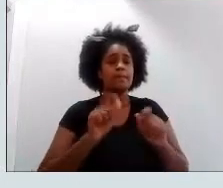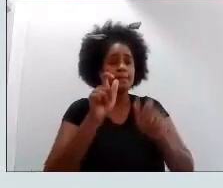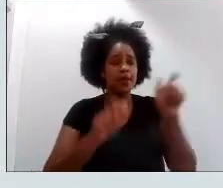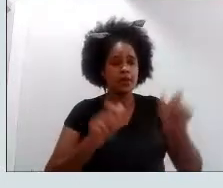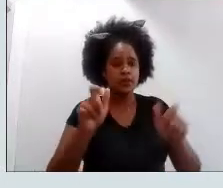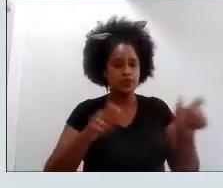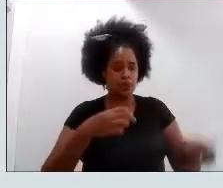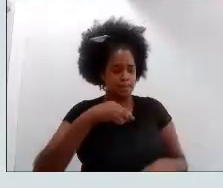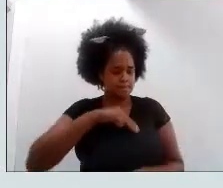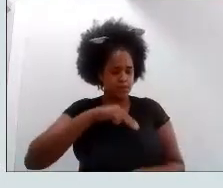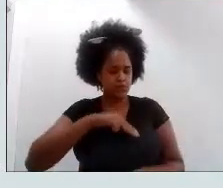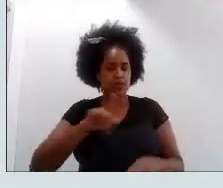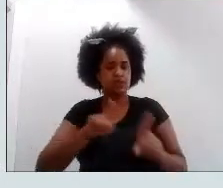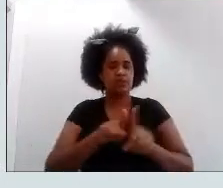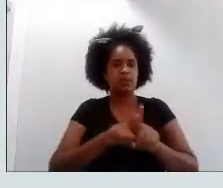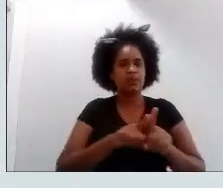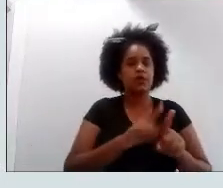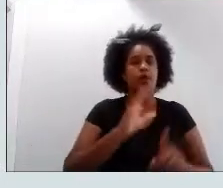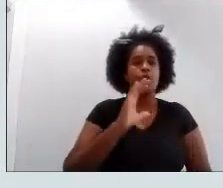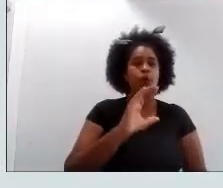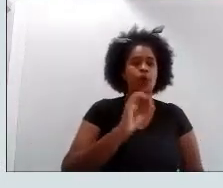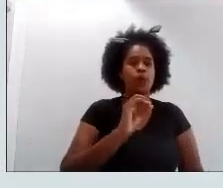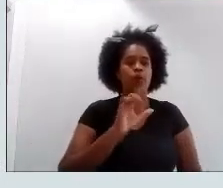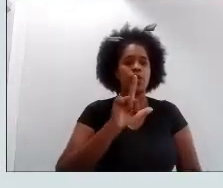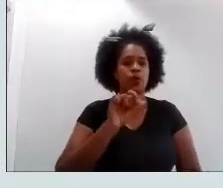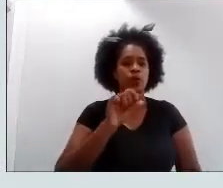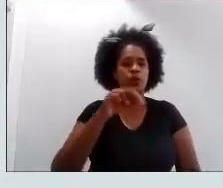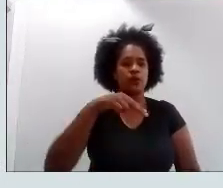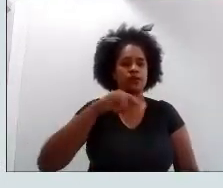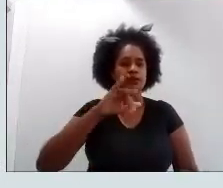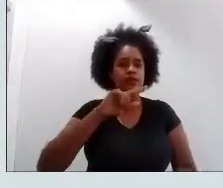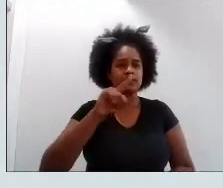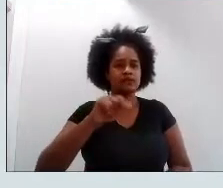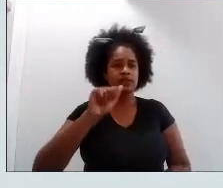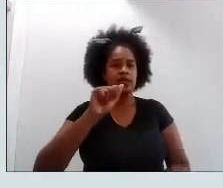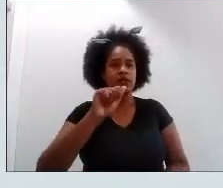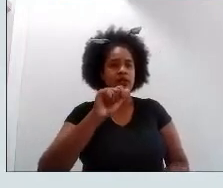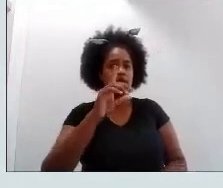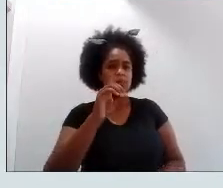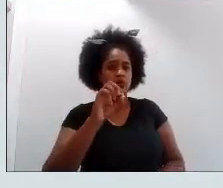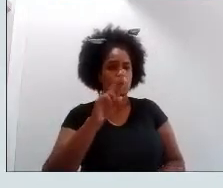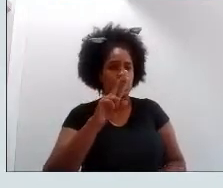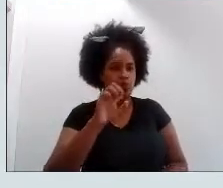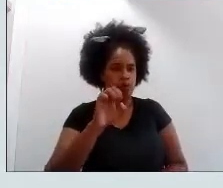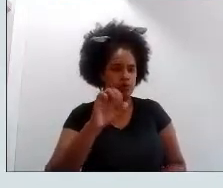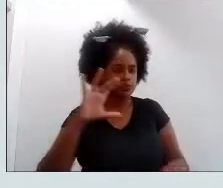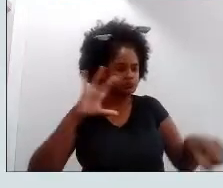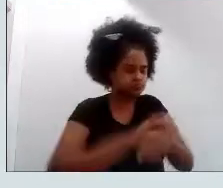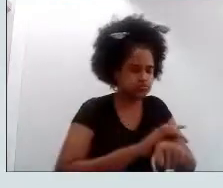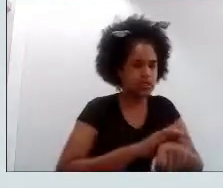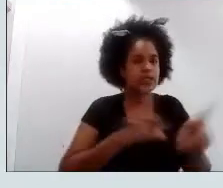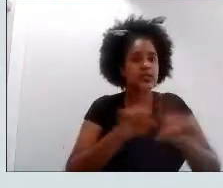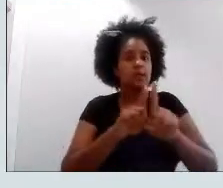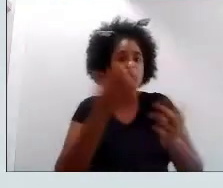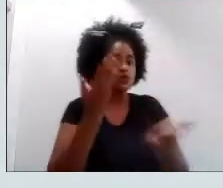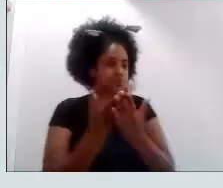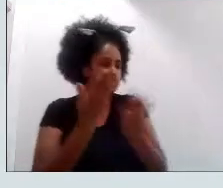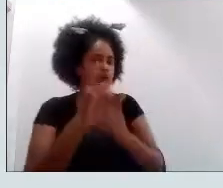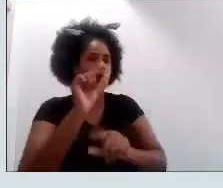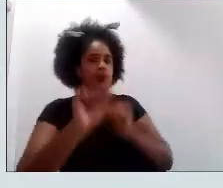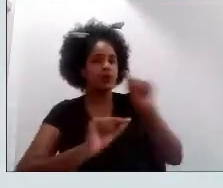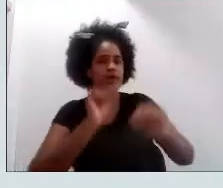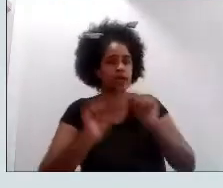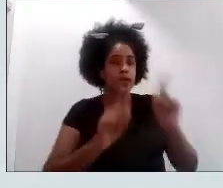XVII e estudar as populações indígenas contemporâneas. Mas nem